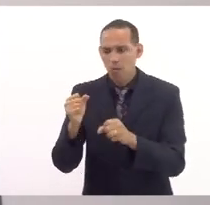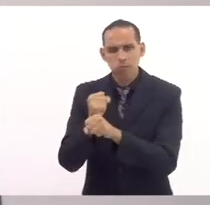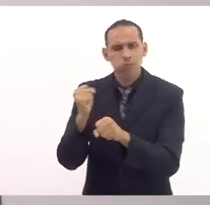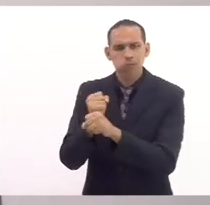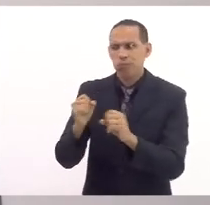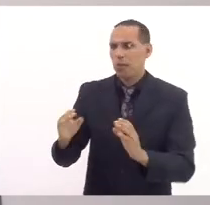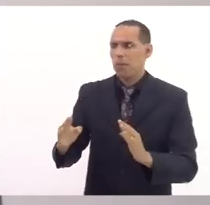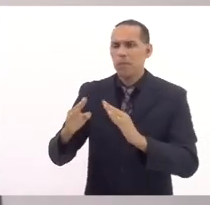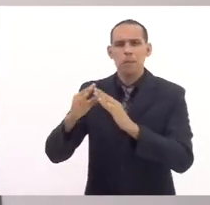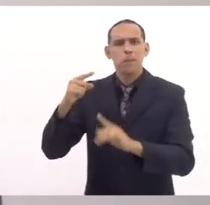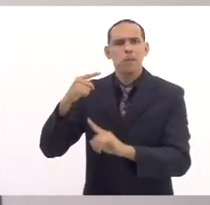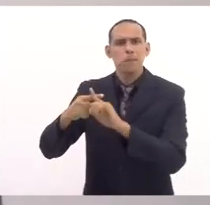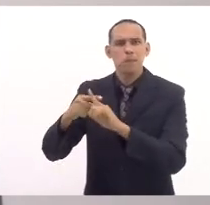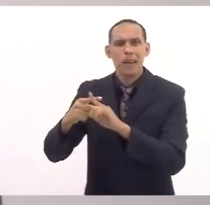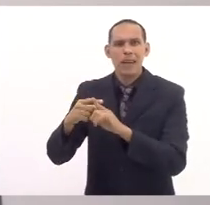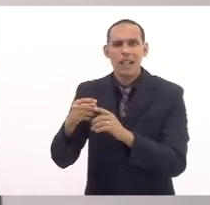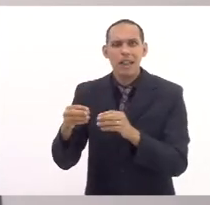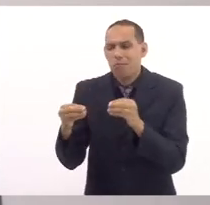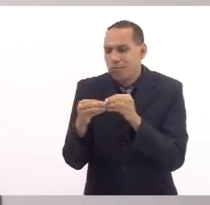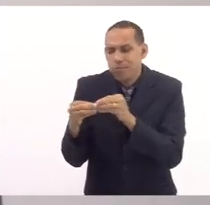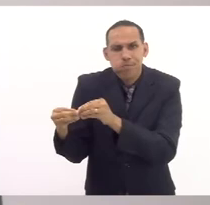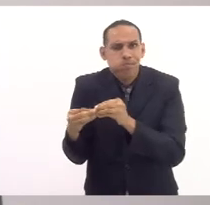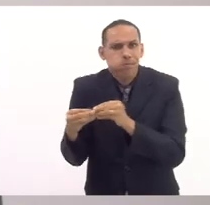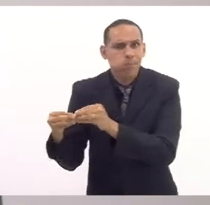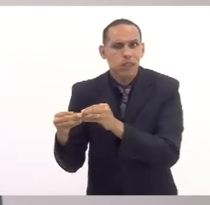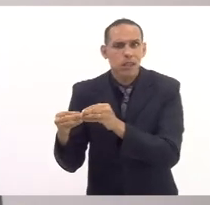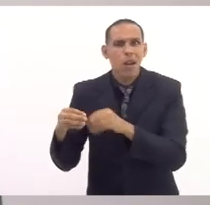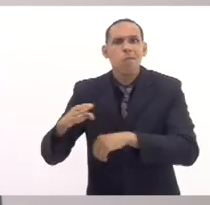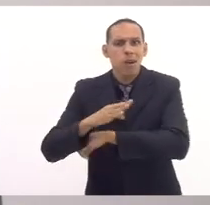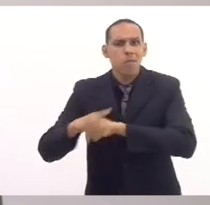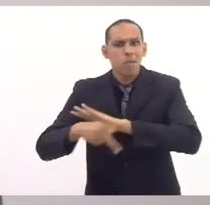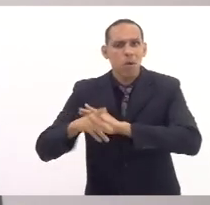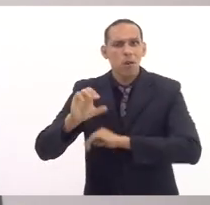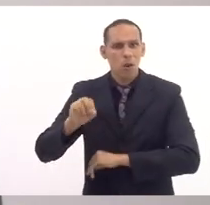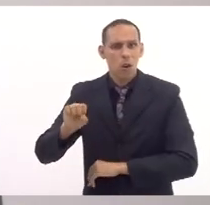igreja grudada à plataforma da estação de Cosmo.